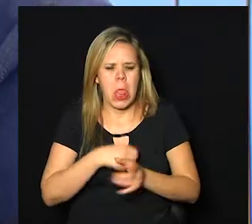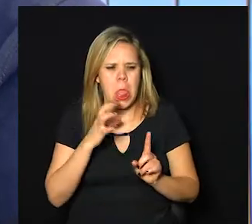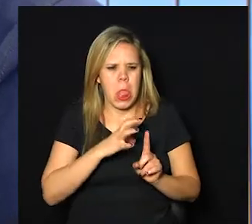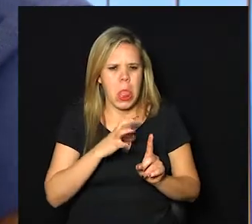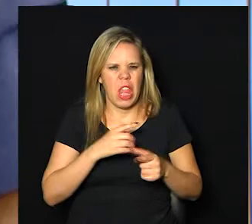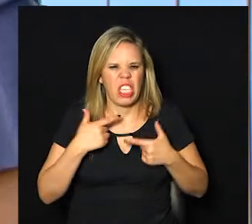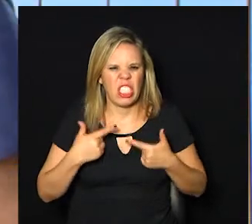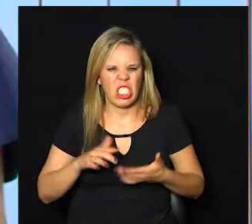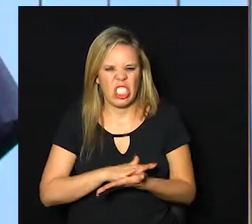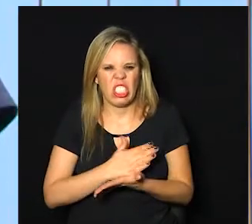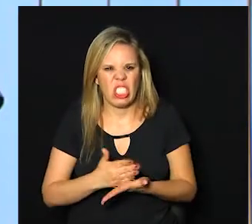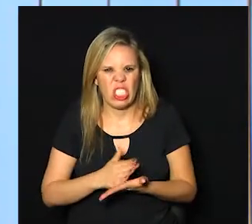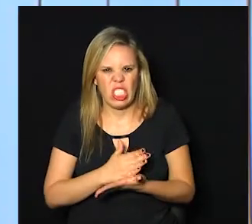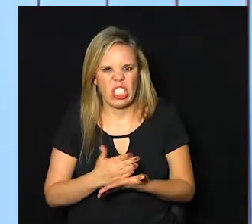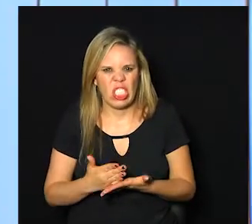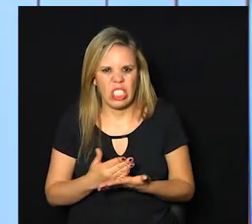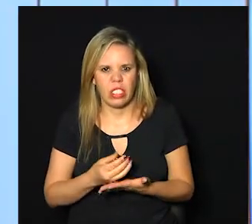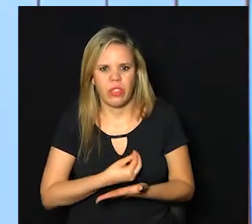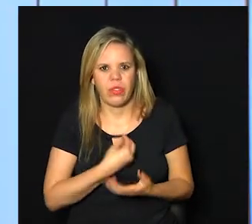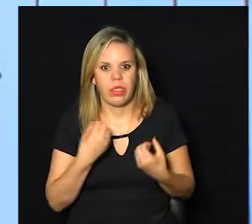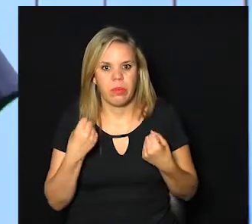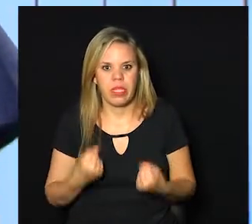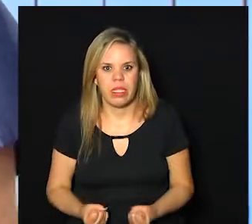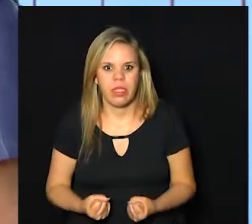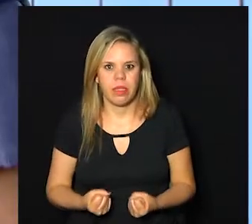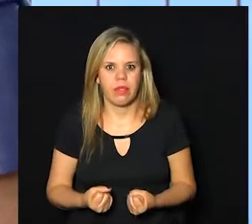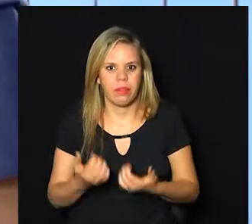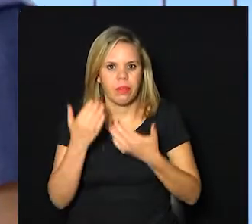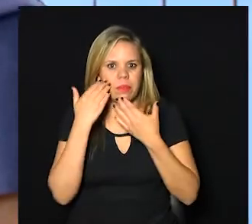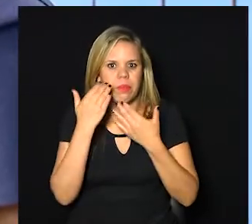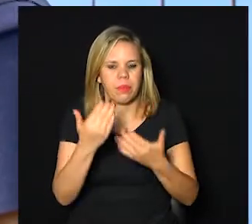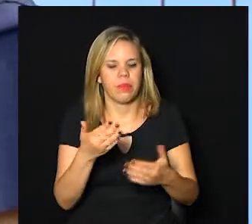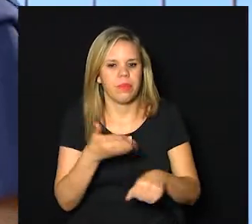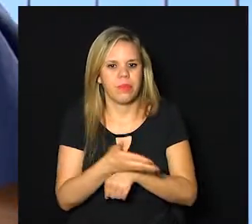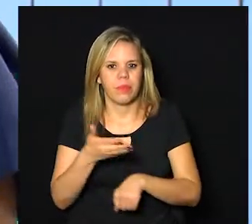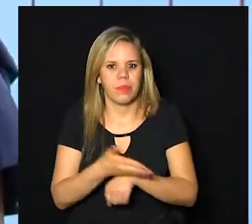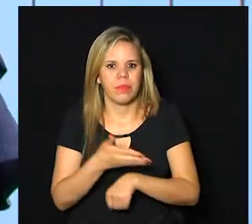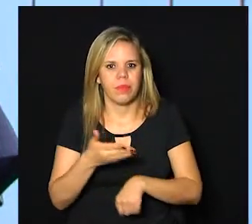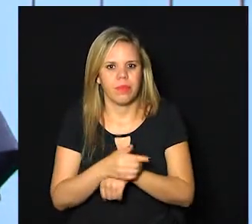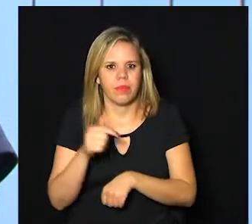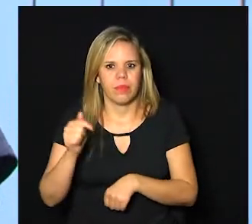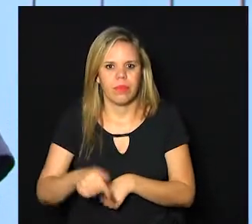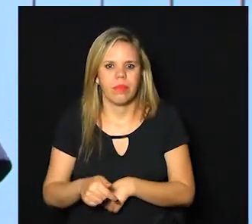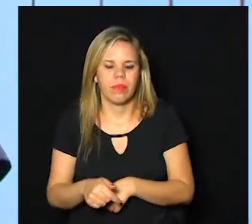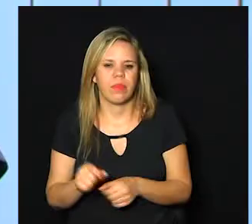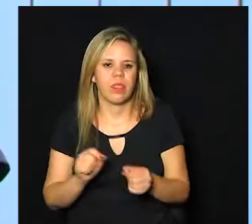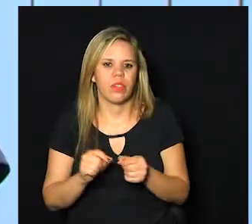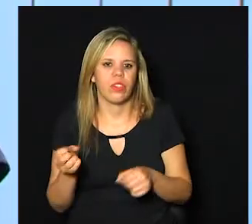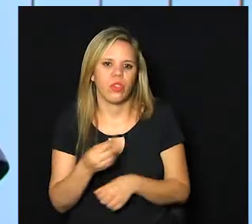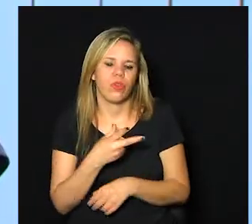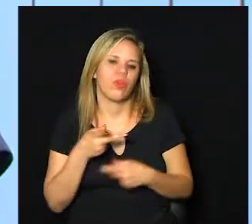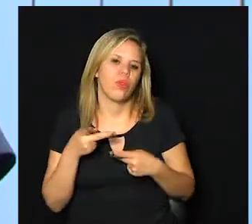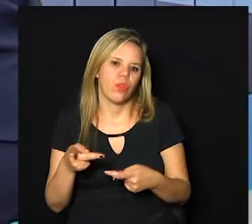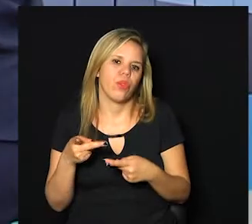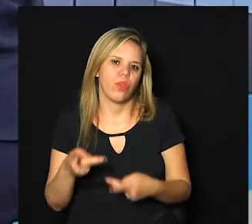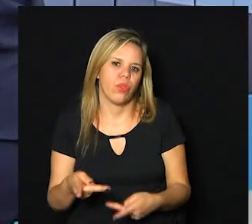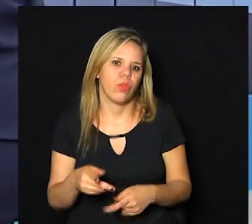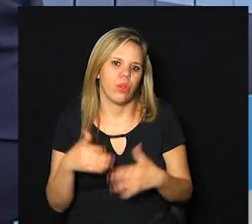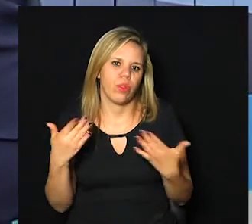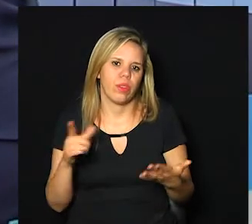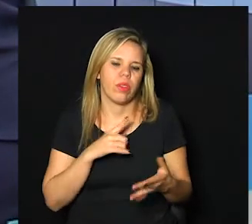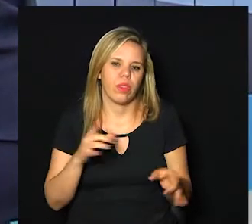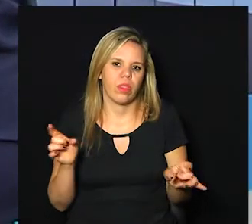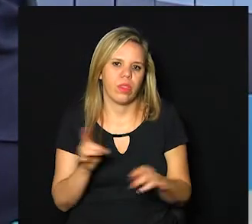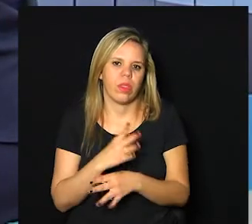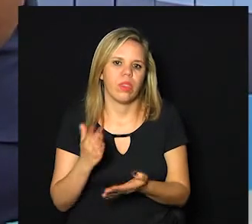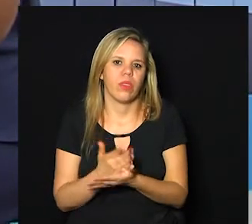Fica chato, a vida fica muito pesada. Estela, eu quero te agradecer a sua participação aqui e te fazer um novo convite. Quando você